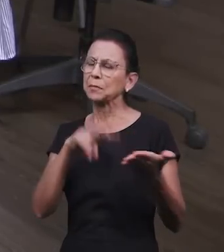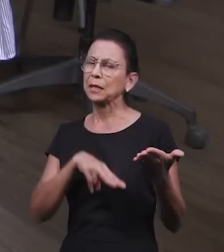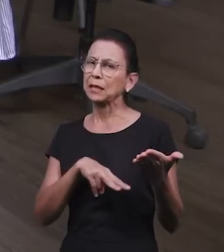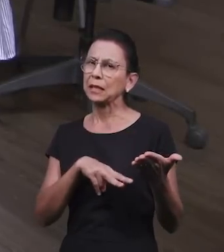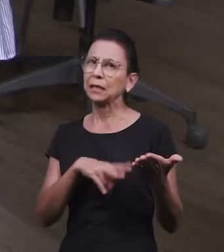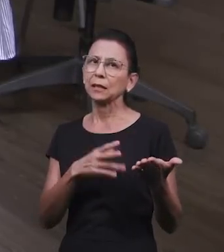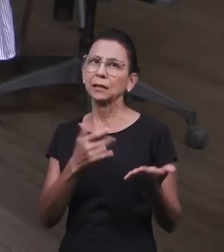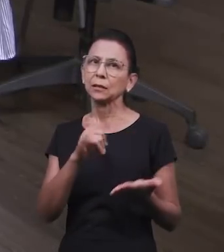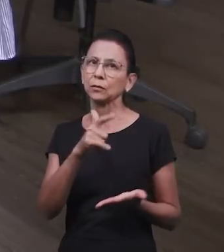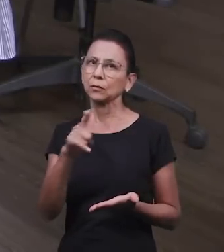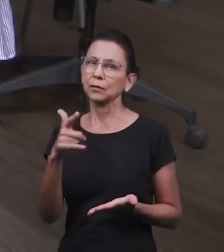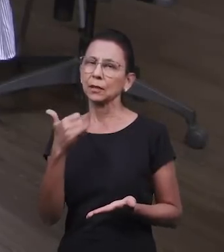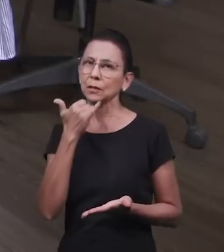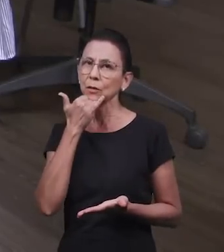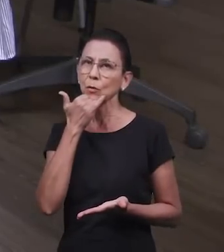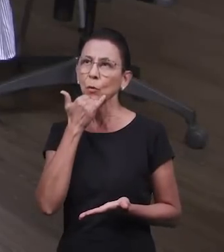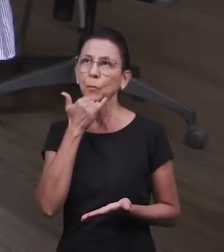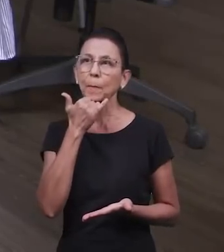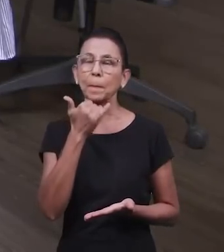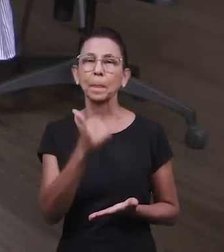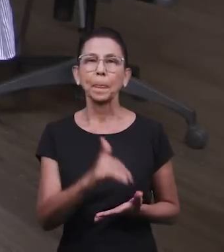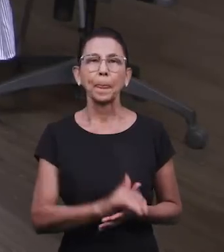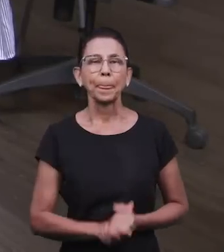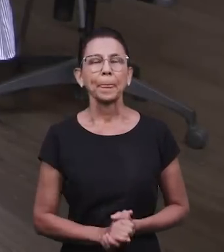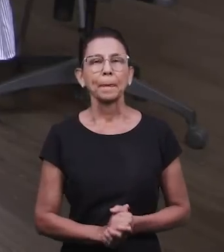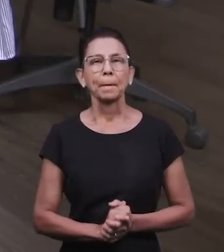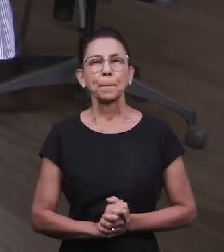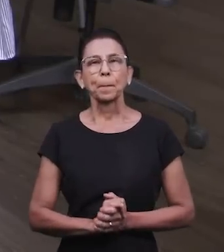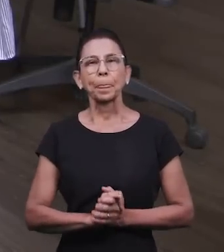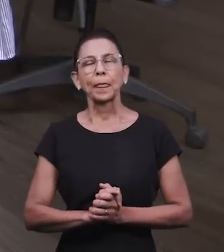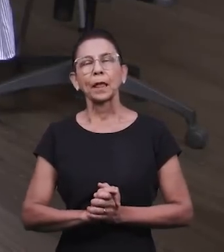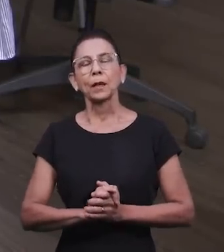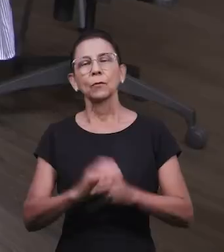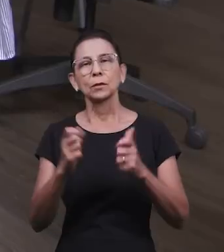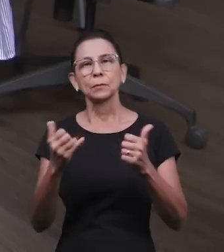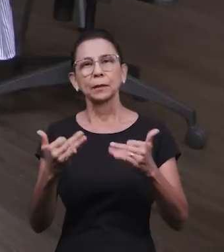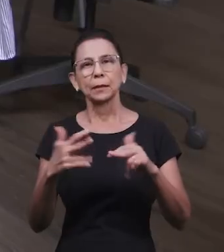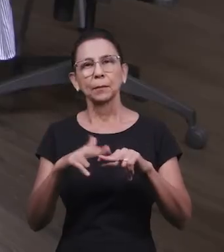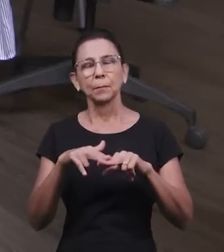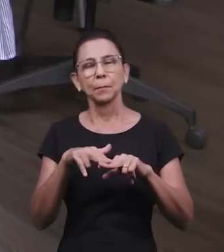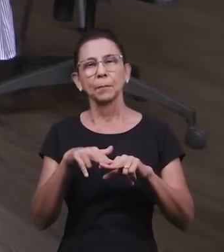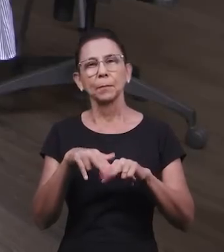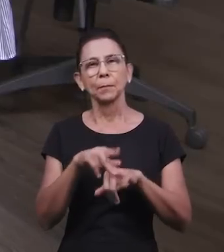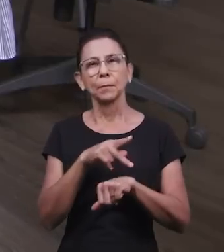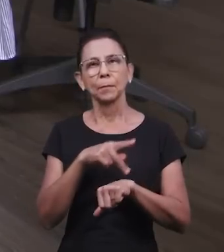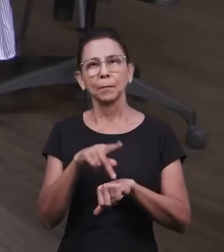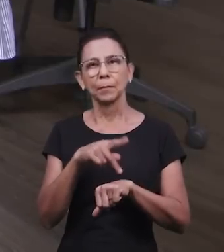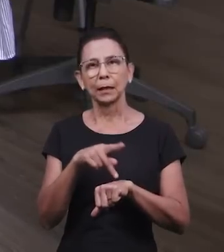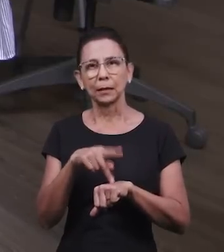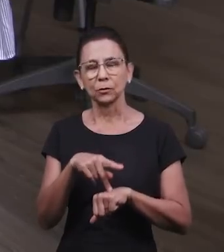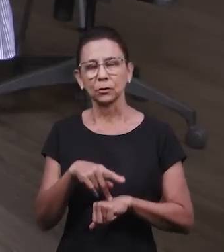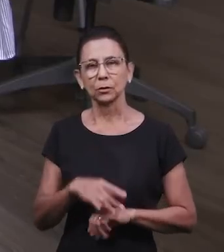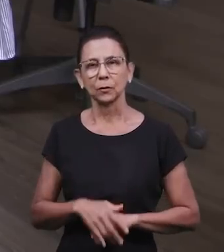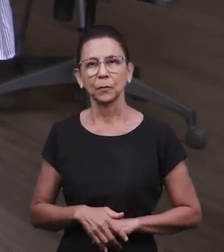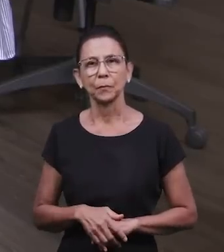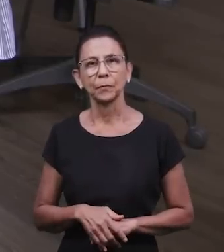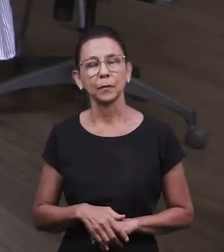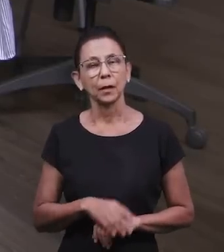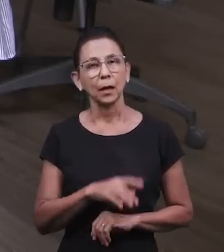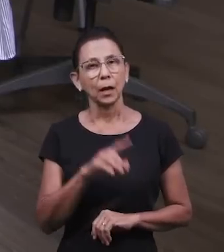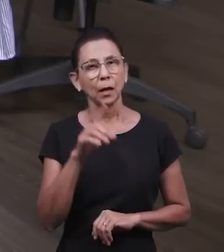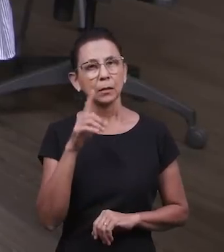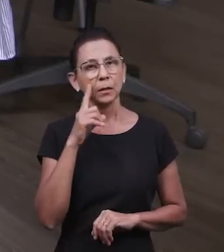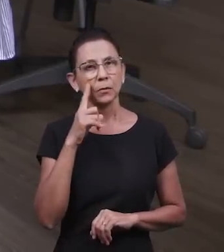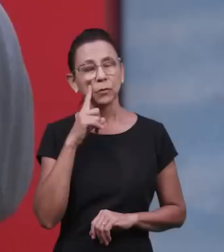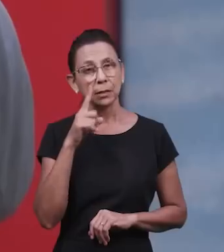rede social. Como desprender, né? Eu vou dar uma dica prática que às vezes a gente precisa olhar quem a gente está